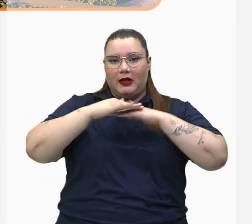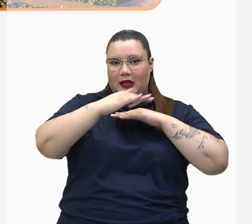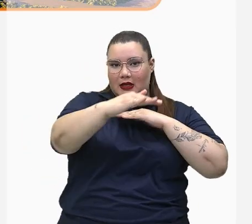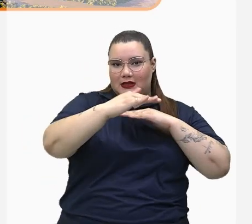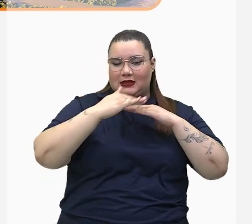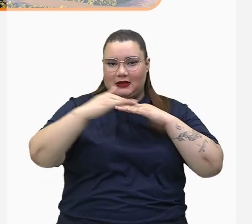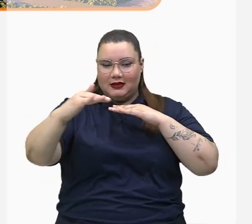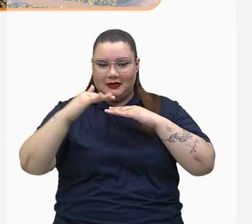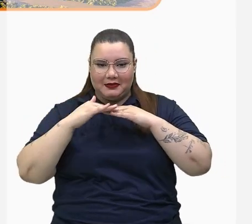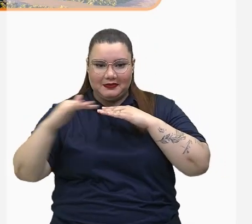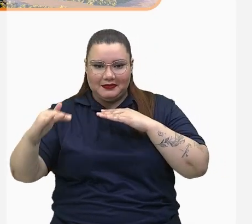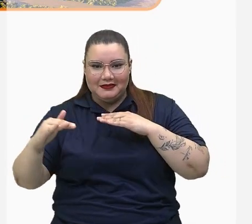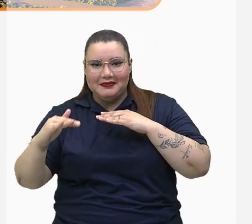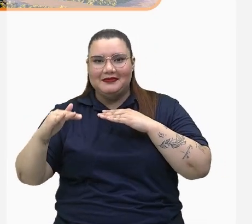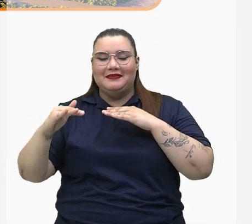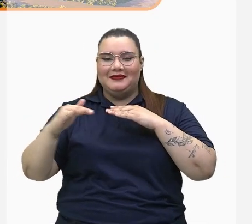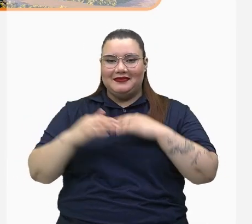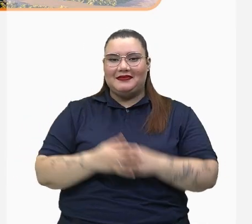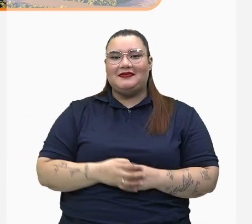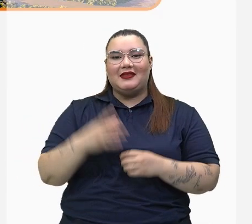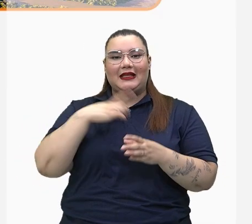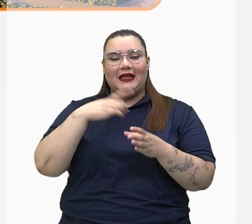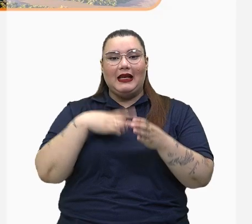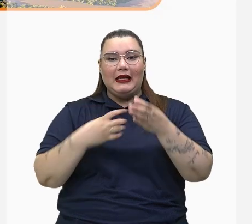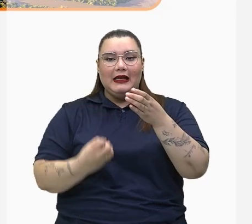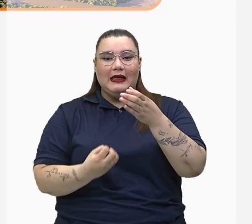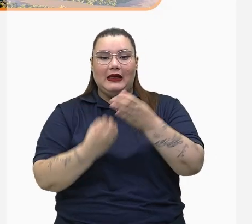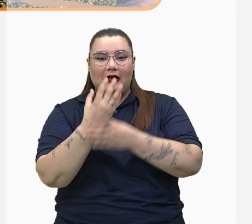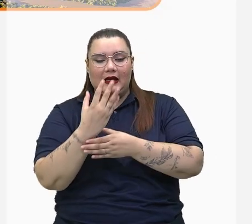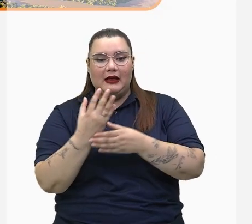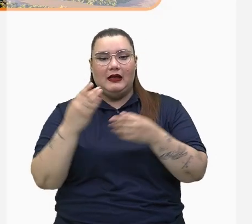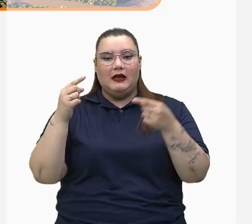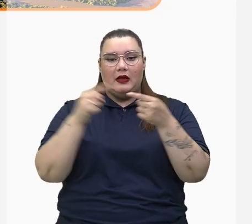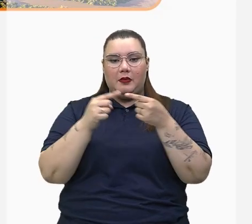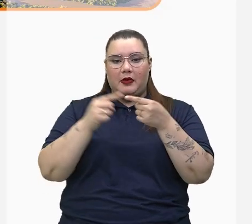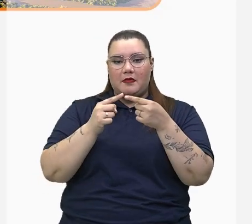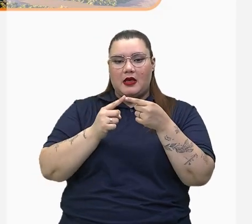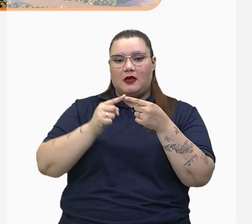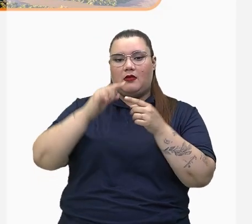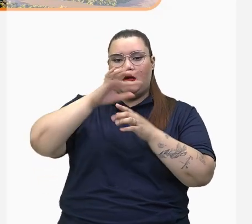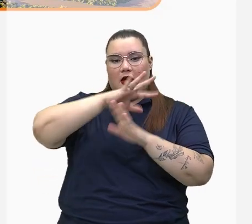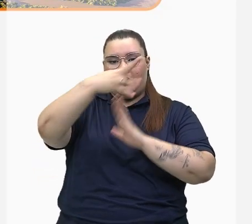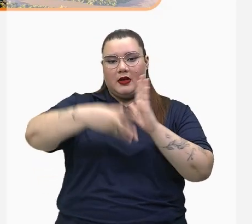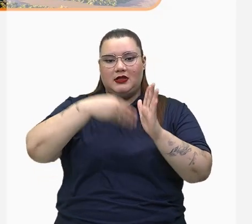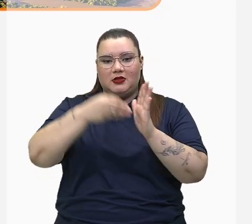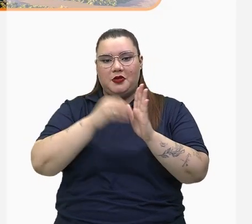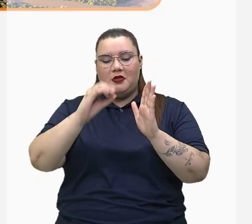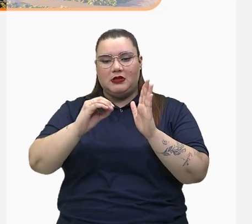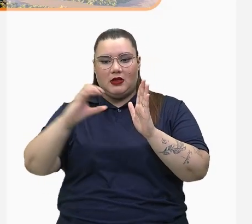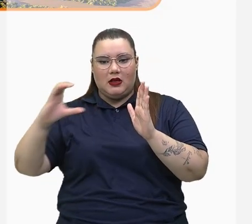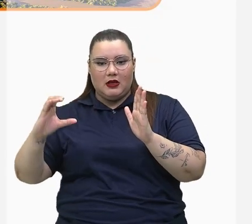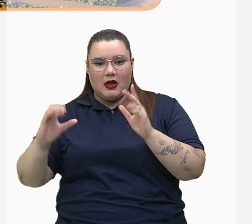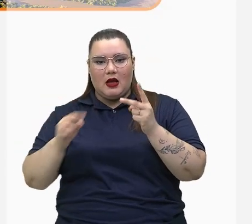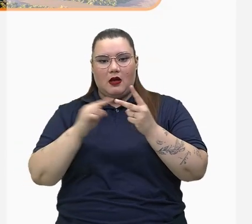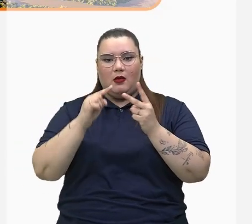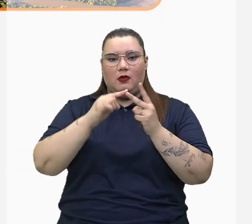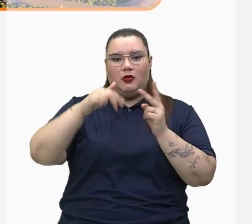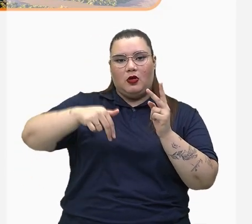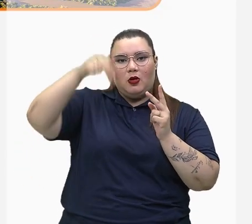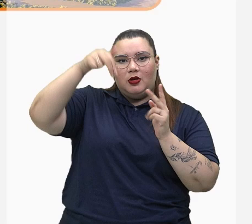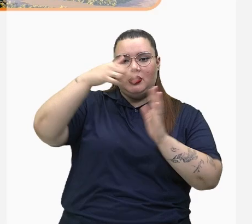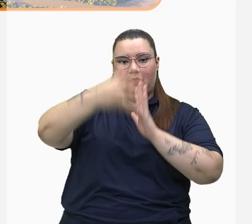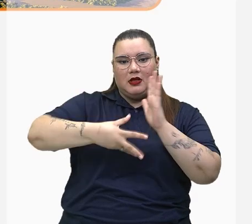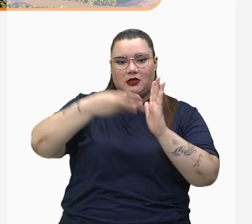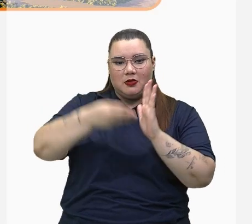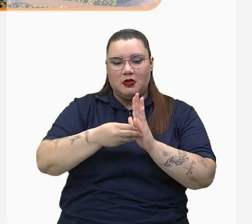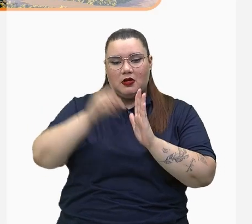do Amazonas, ele é constituído aí pela depressão da Amazônia Ocidental, a depressão norte-amazônica, a